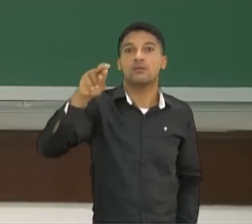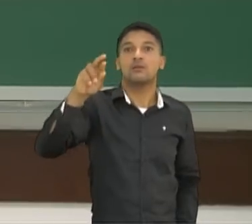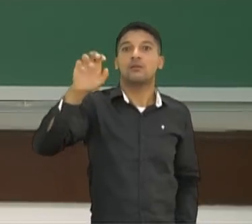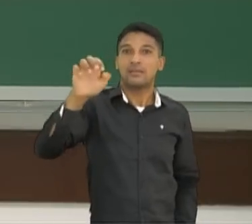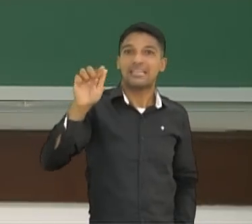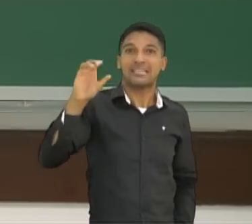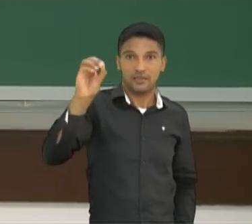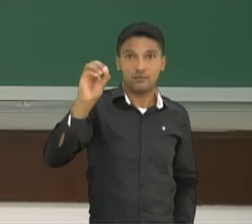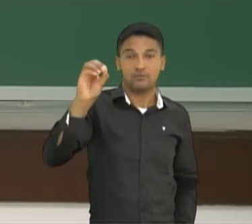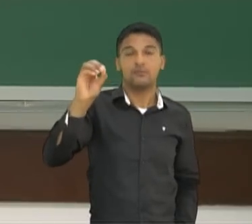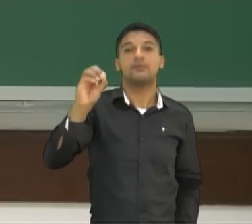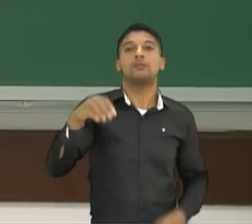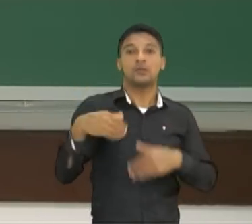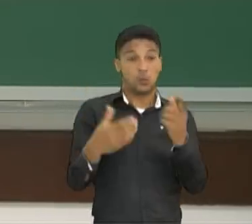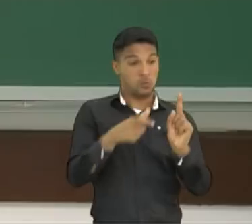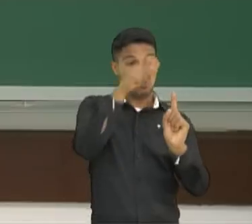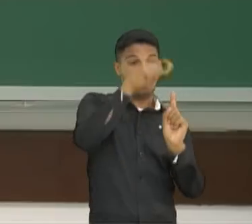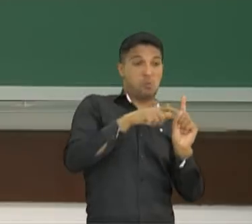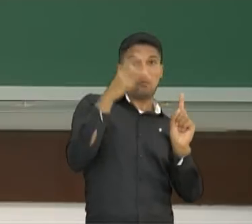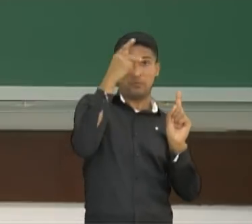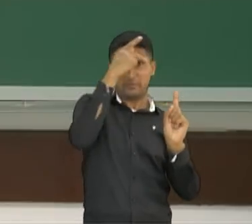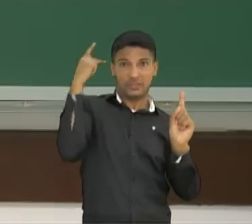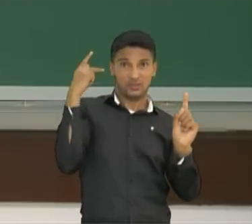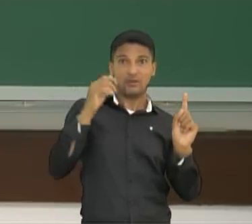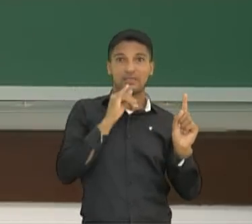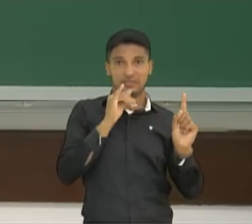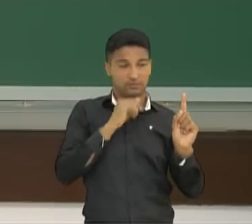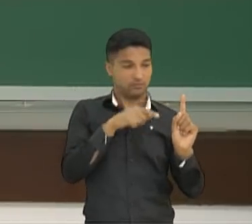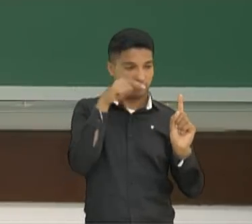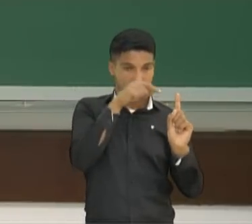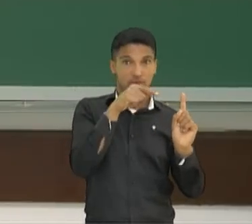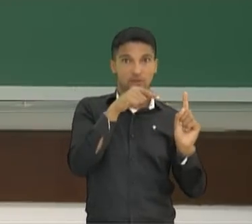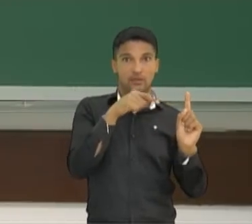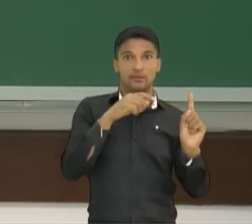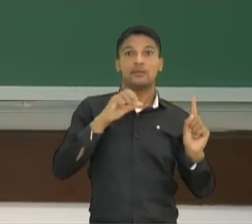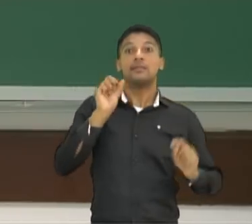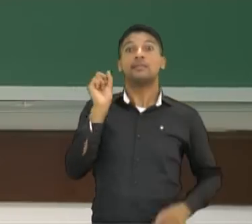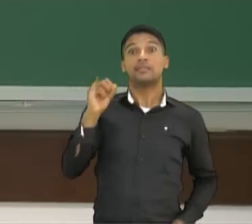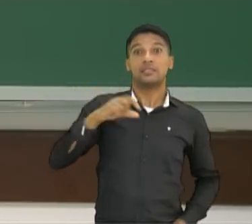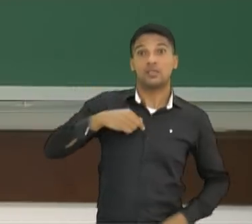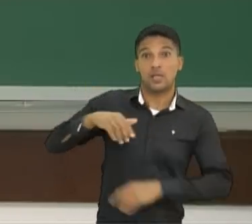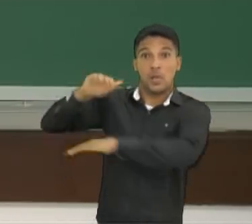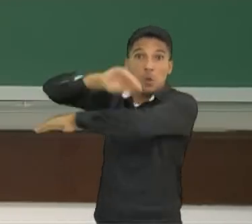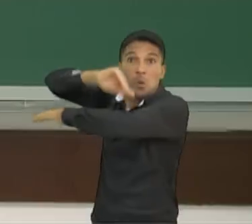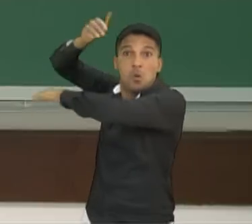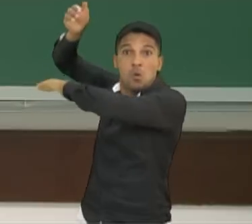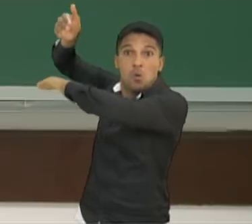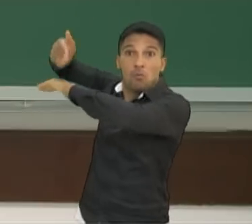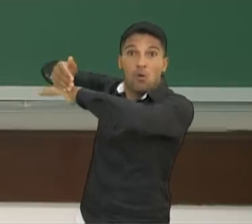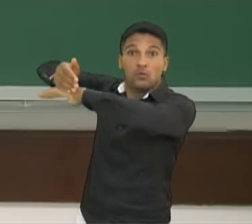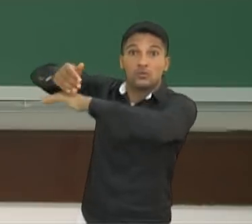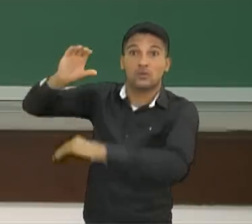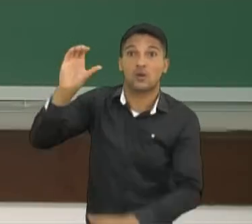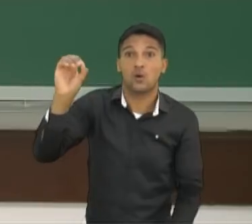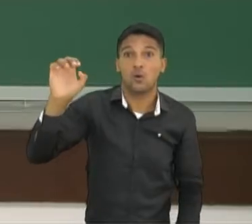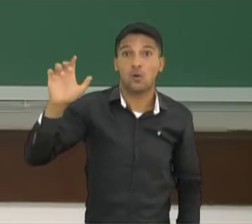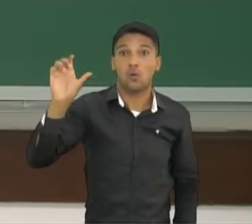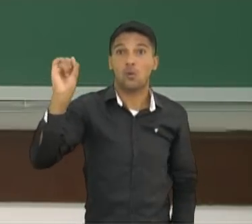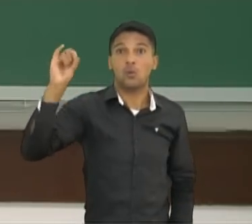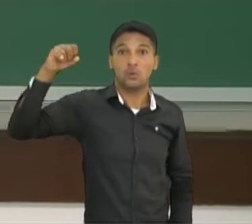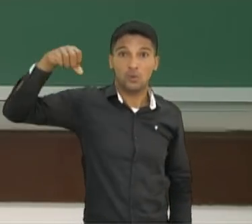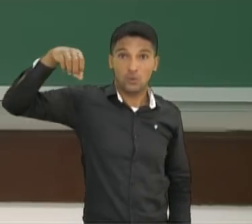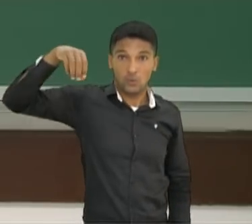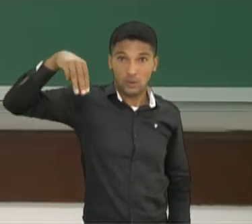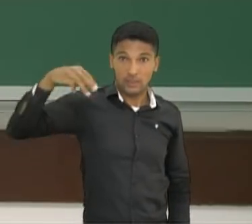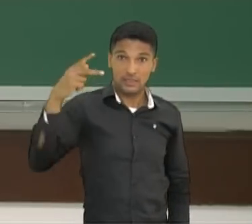ele subisse o Monte Olimpo, ele necessariamente encontraria lá a morada dos deuses. Então, hoje, essa